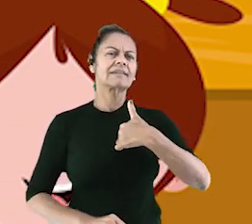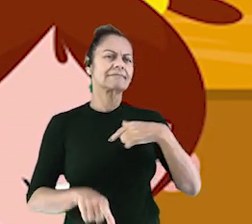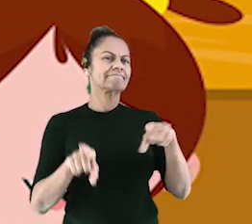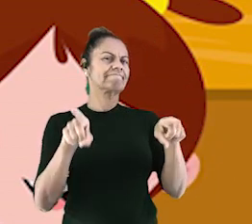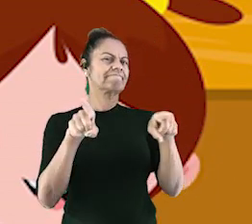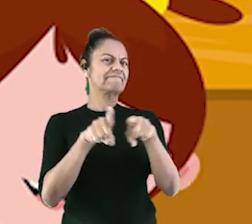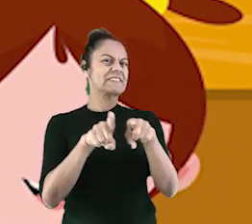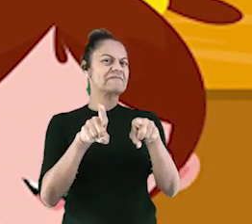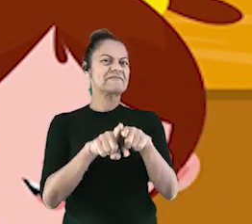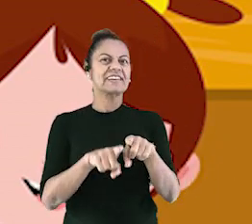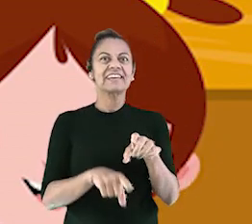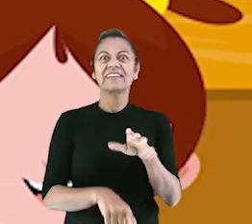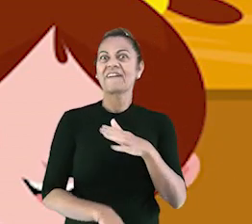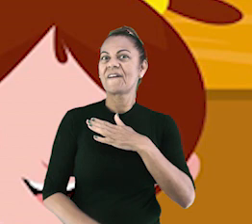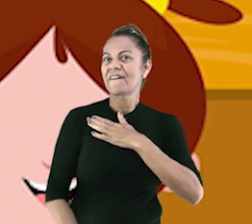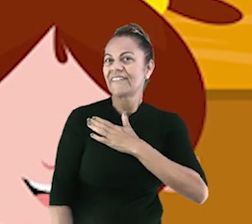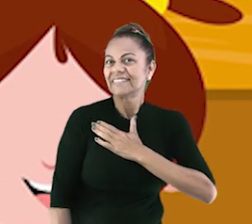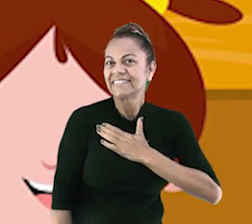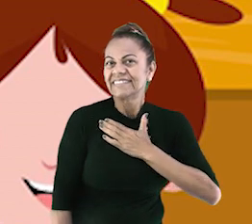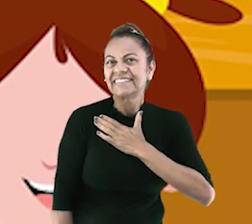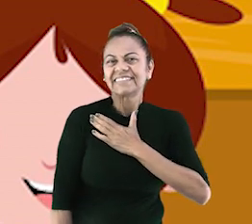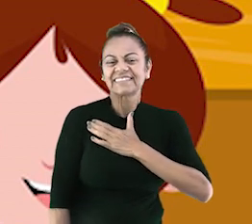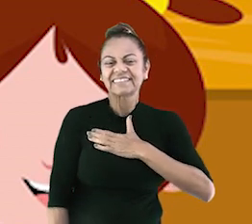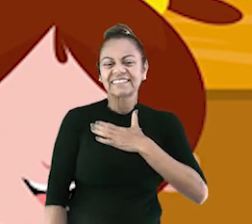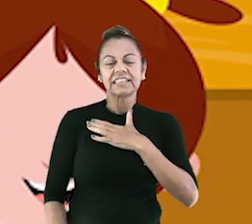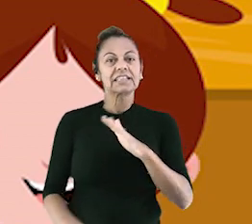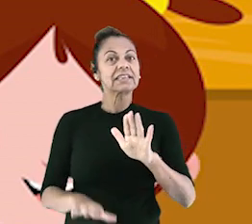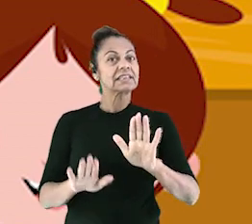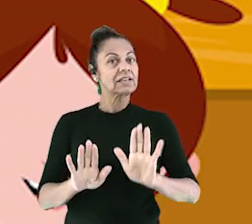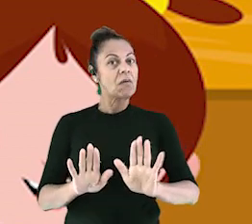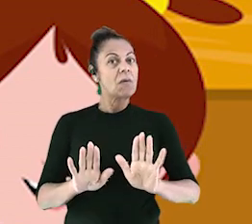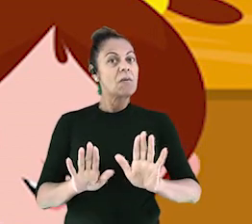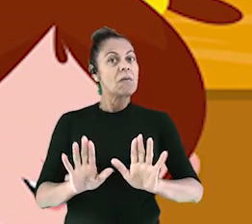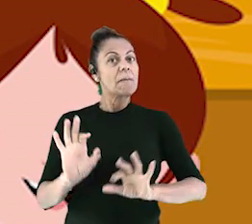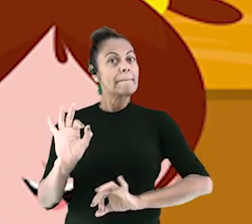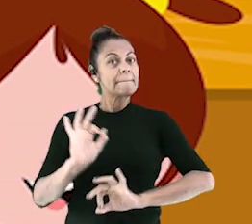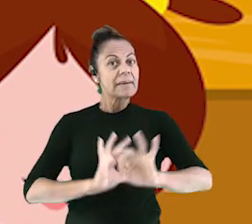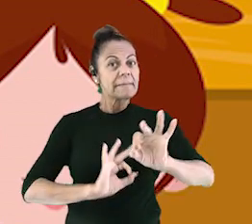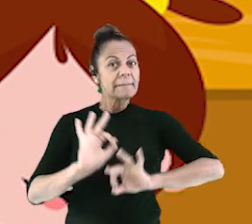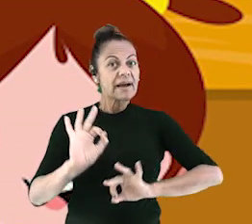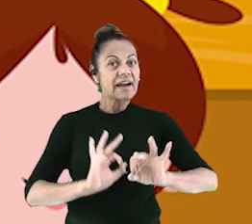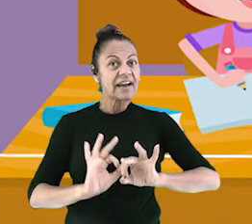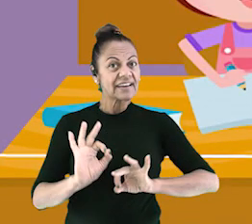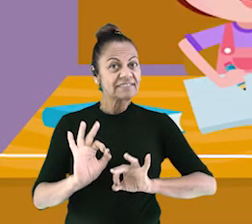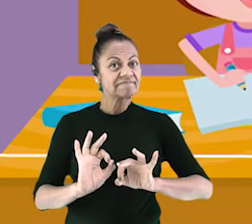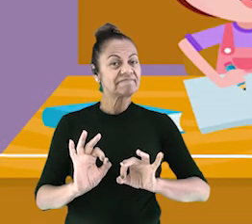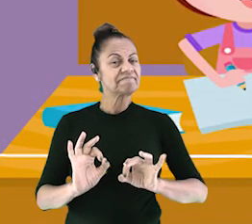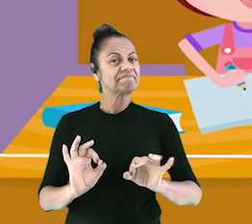também gosto muito. Então, já se prepara aí e conta comigo assim.